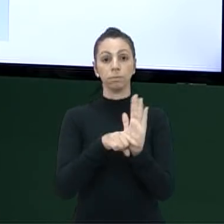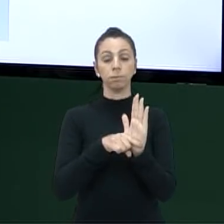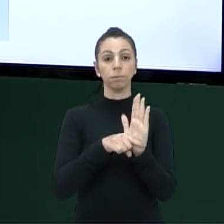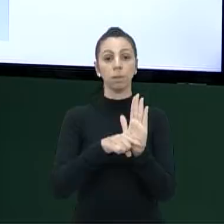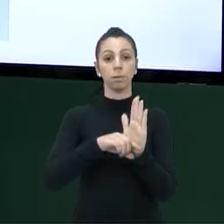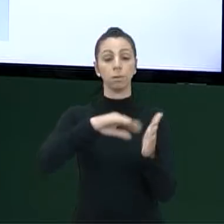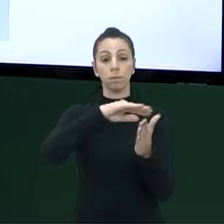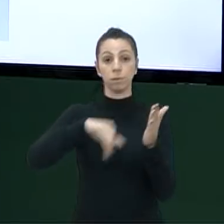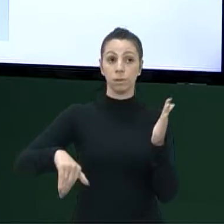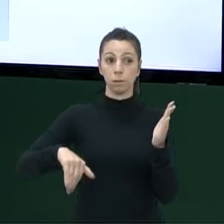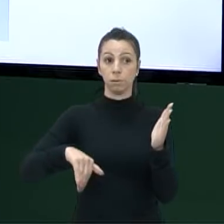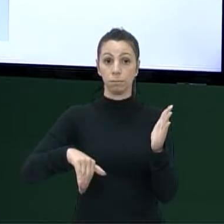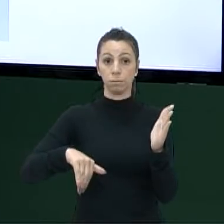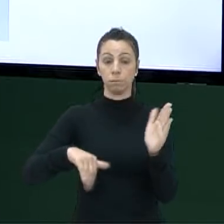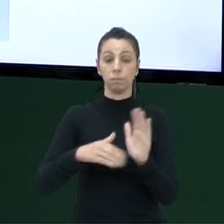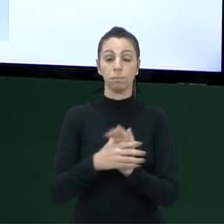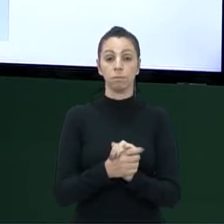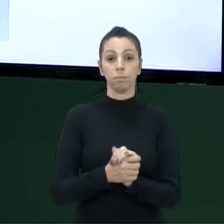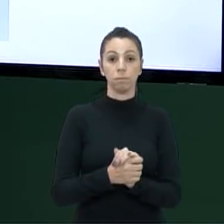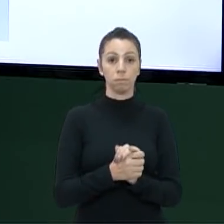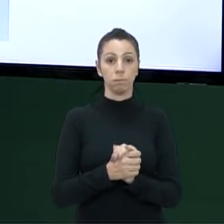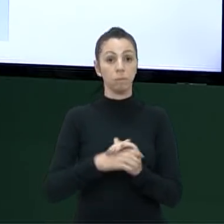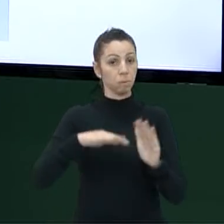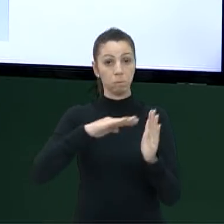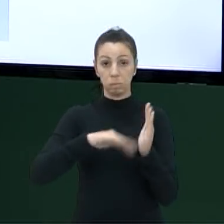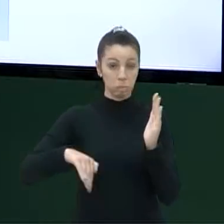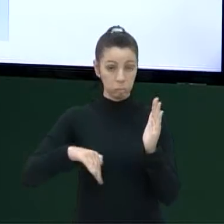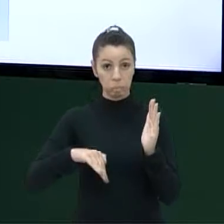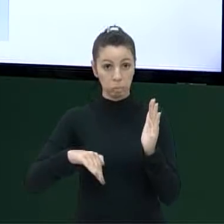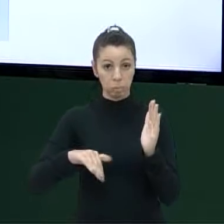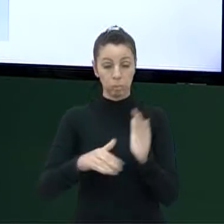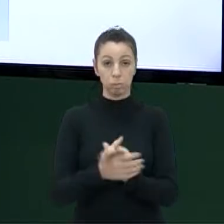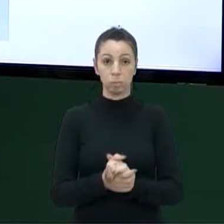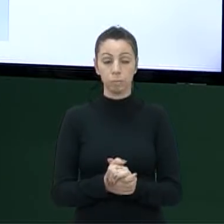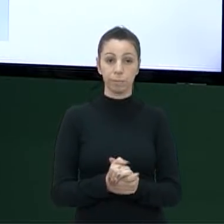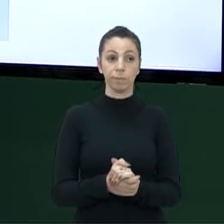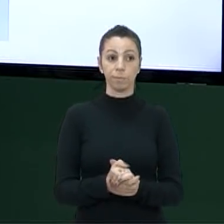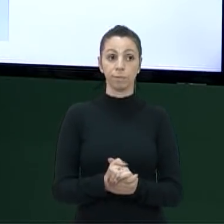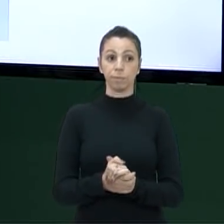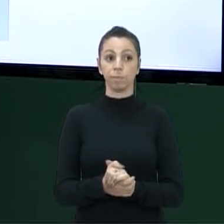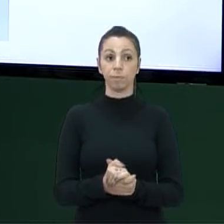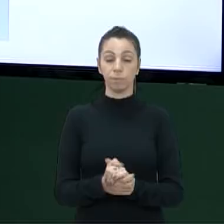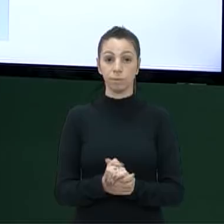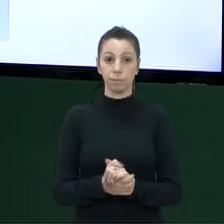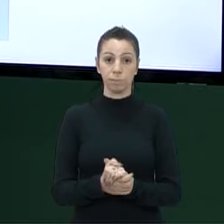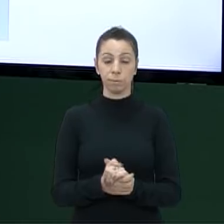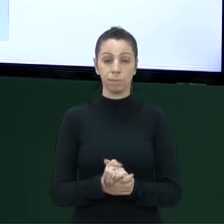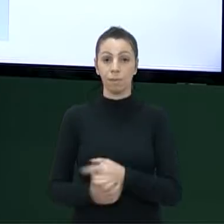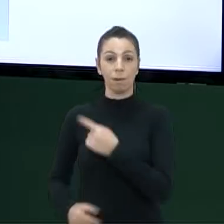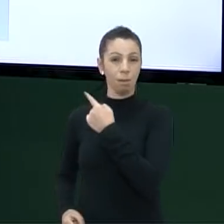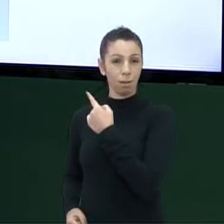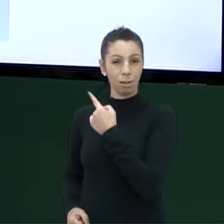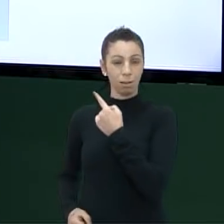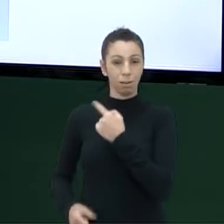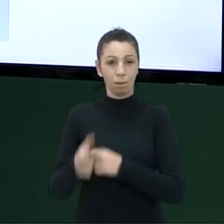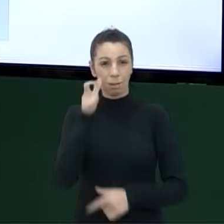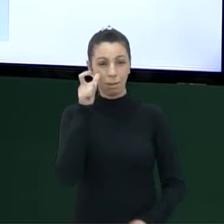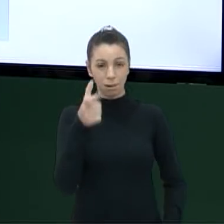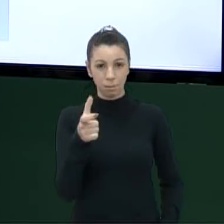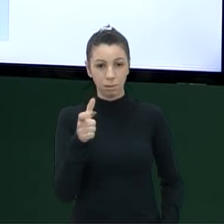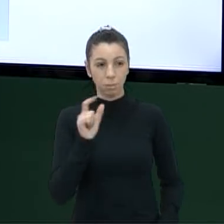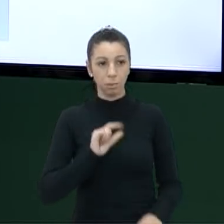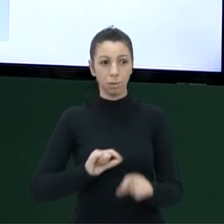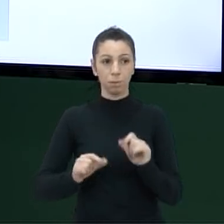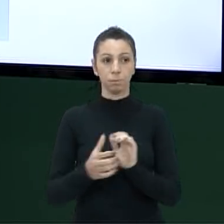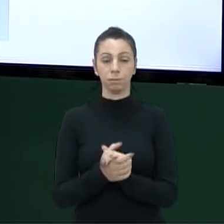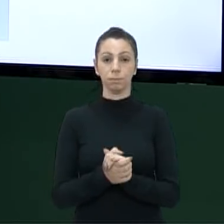faz a subtração deles, ou seja, simplesmente subtrai os seus módulos. E aqui um caso bem interessante, que é o caso em que os